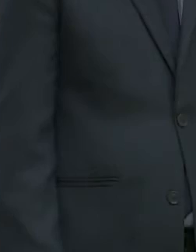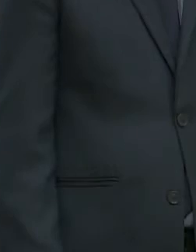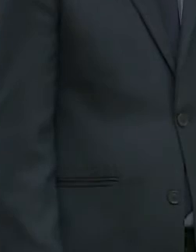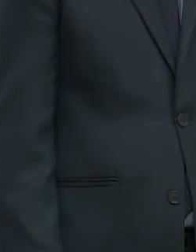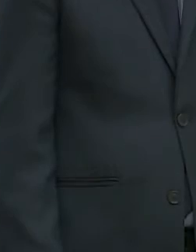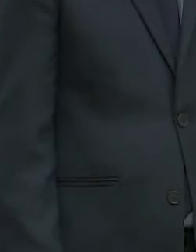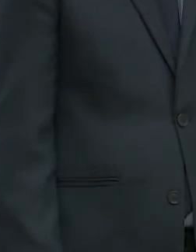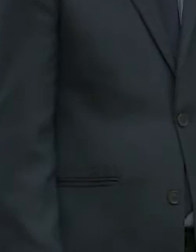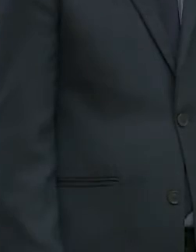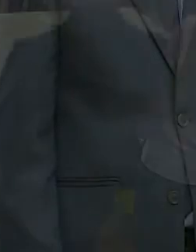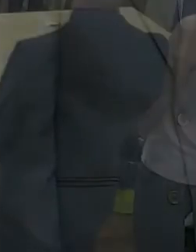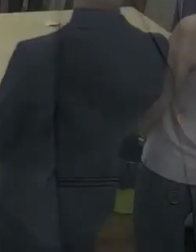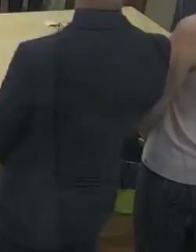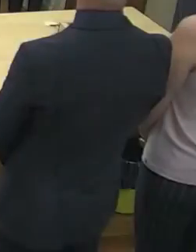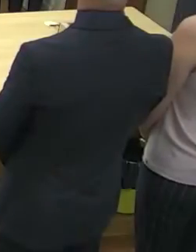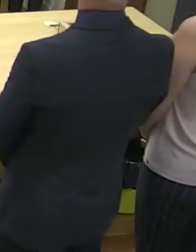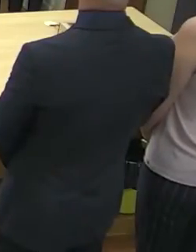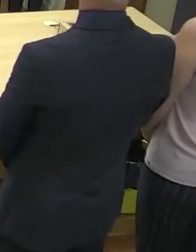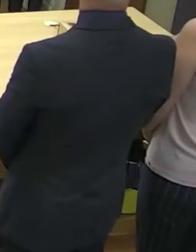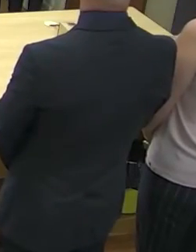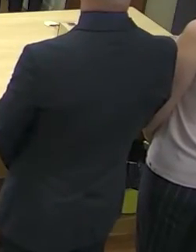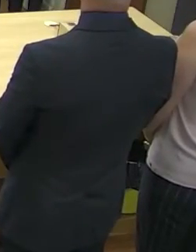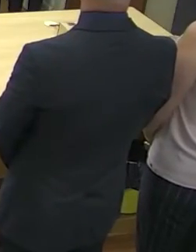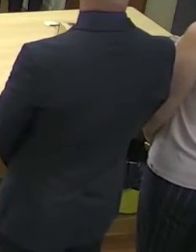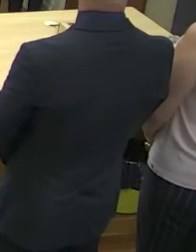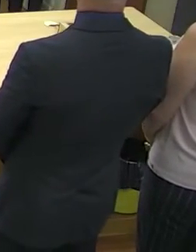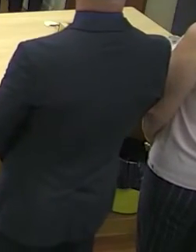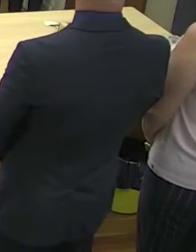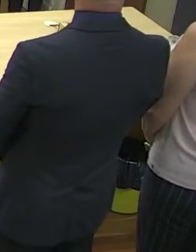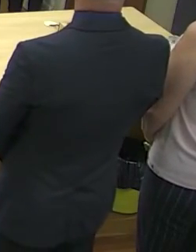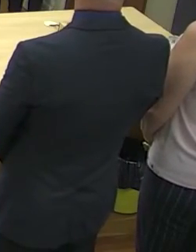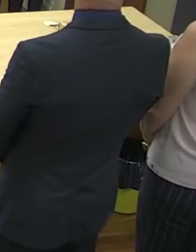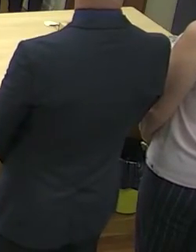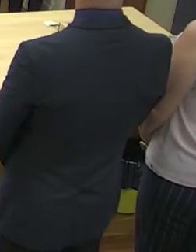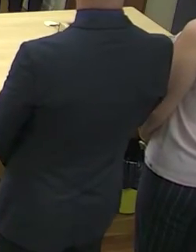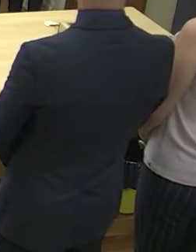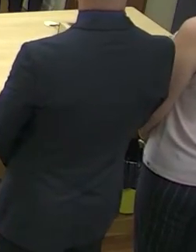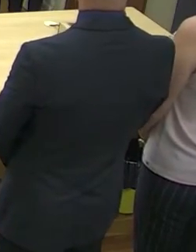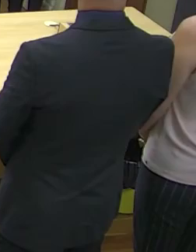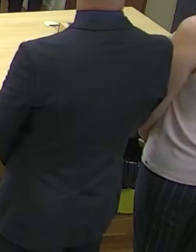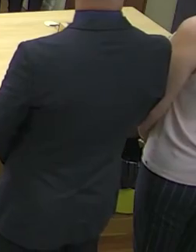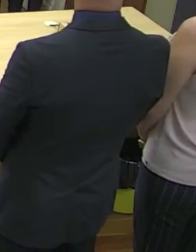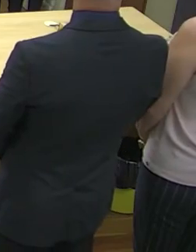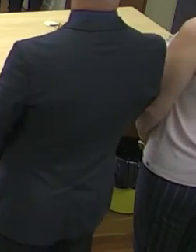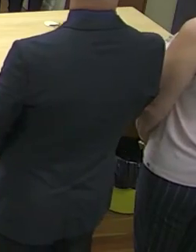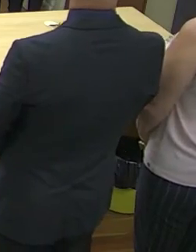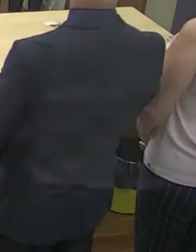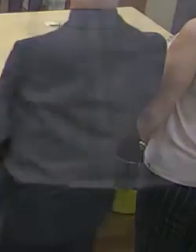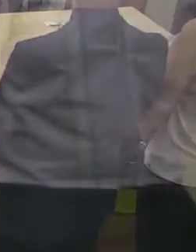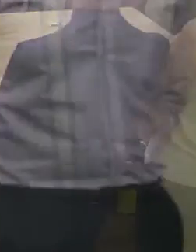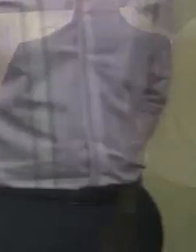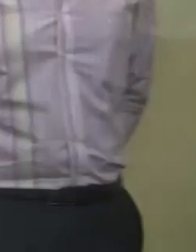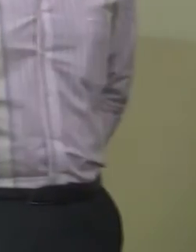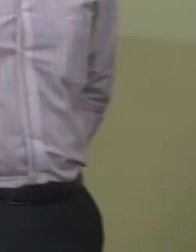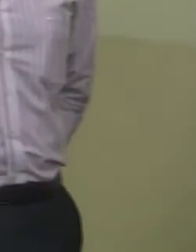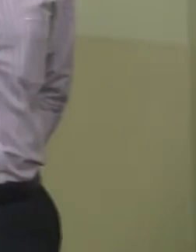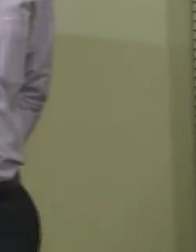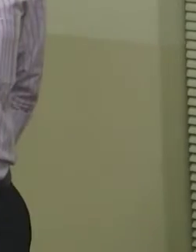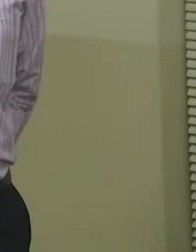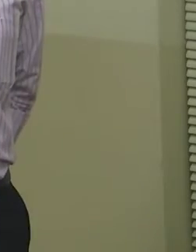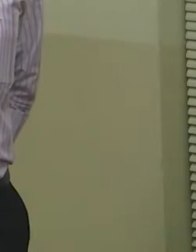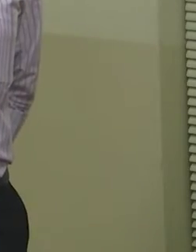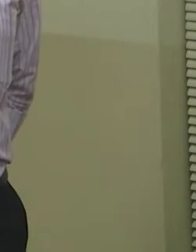pátria mãe, idolatrada na salvação, Brasil, um sonho intenso, um raio vívido,